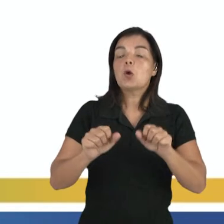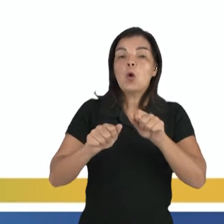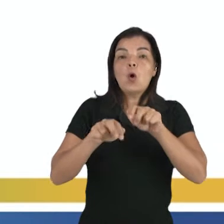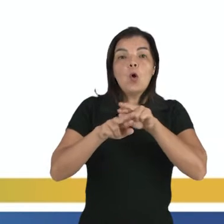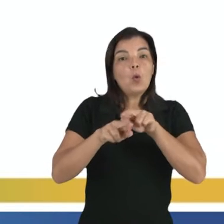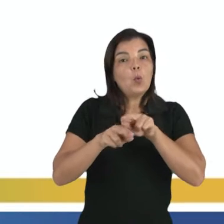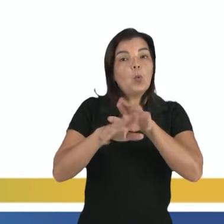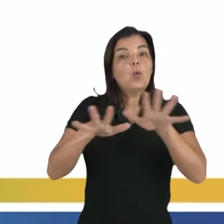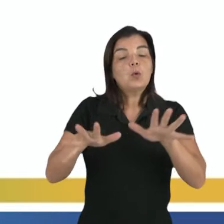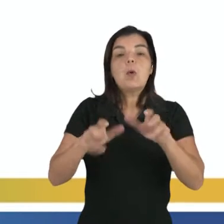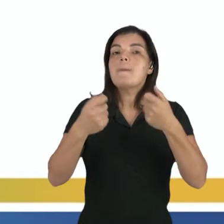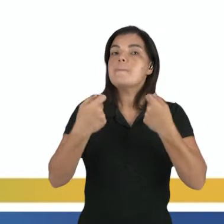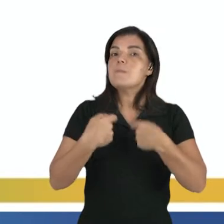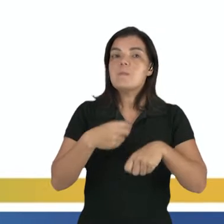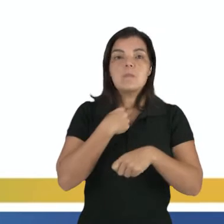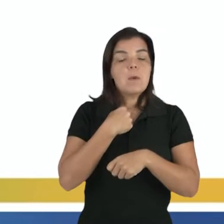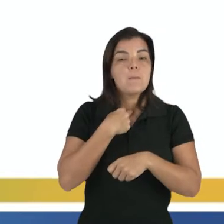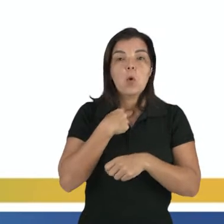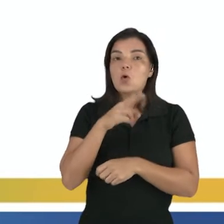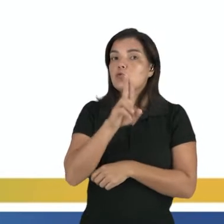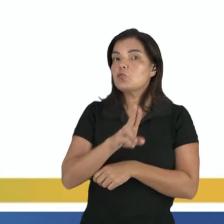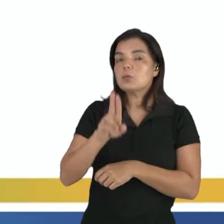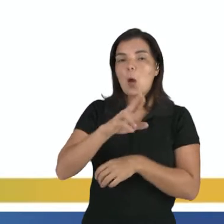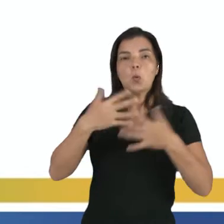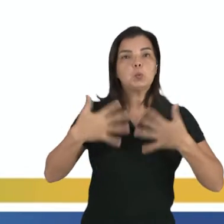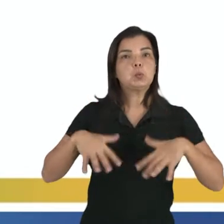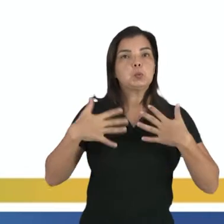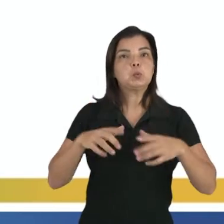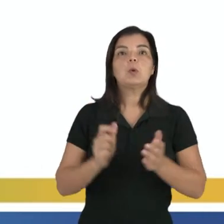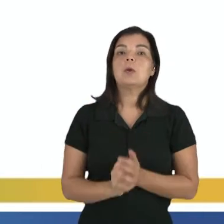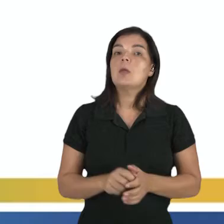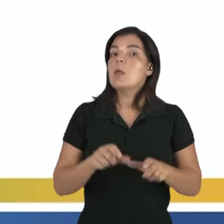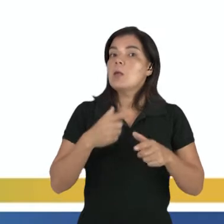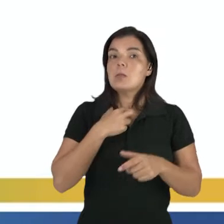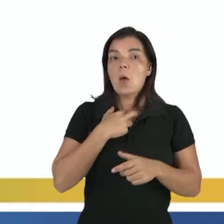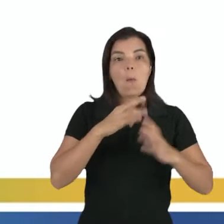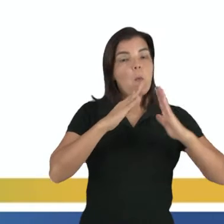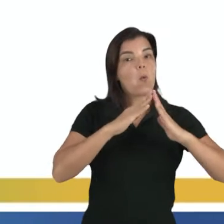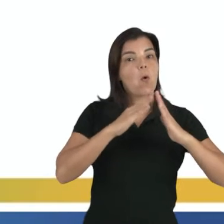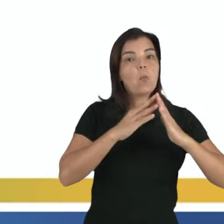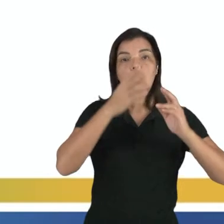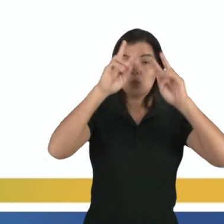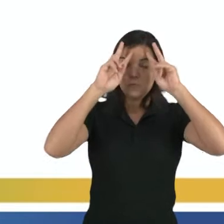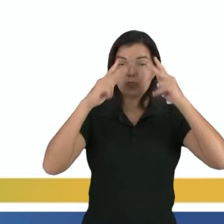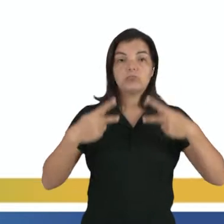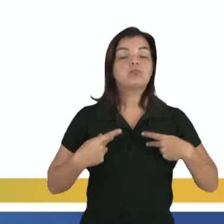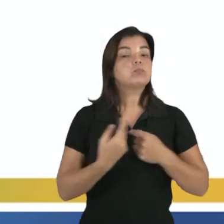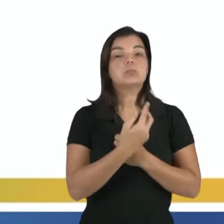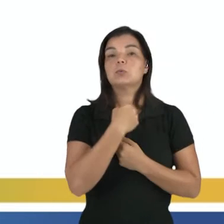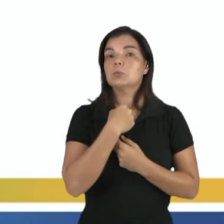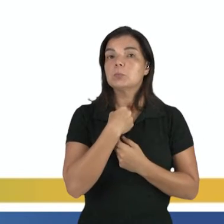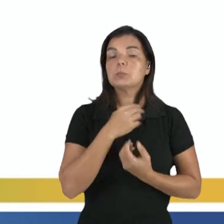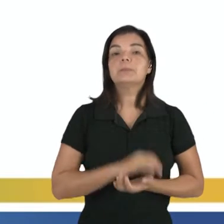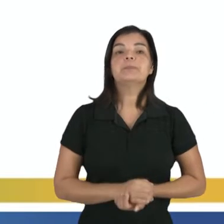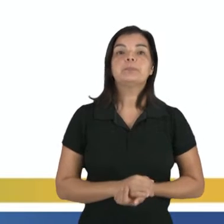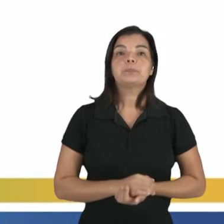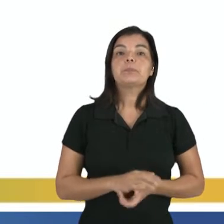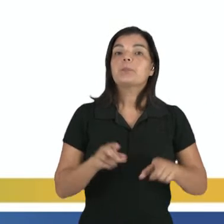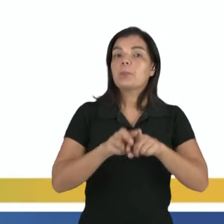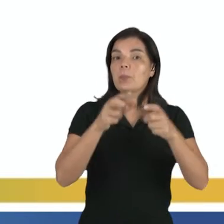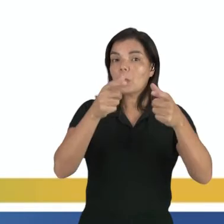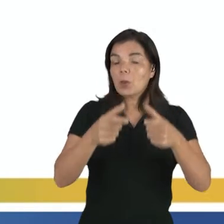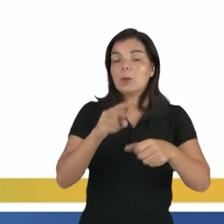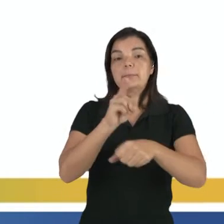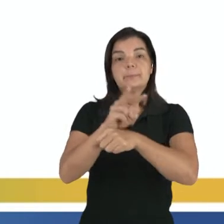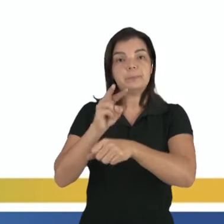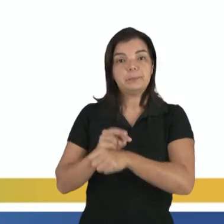ser utilizados em excesso. E também não é permitida a habitação, ou seja, não é permitida a moradia de humanos. As unidades de conservação